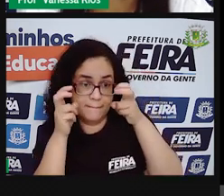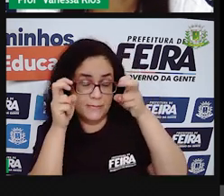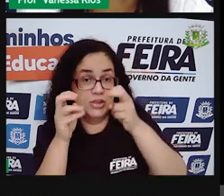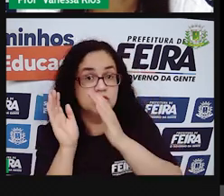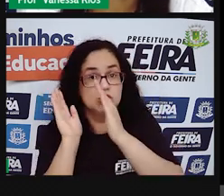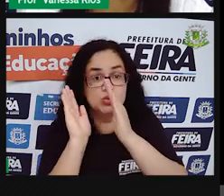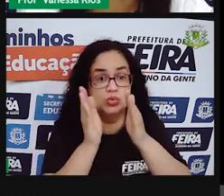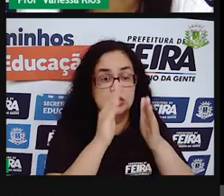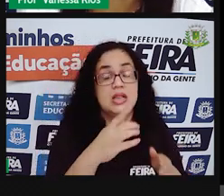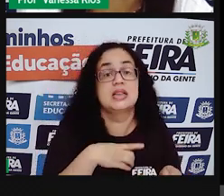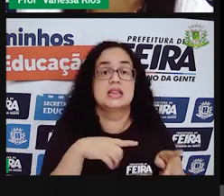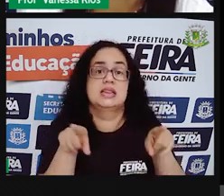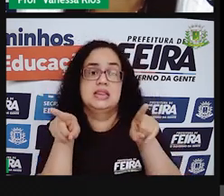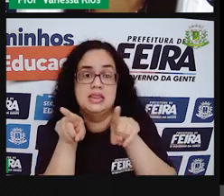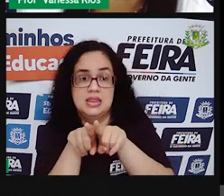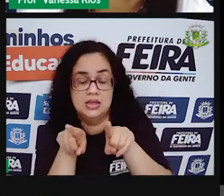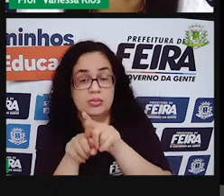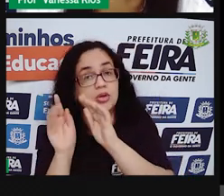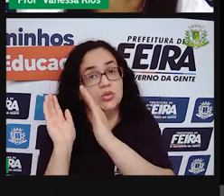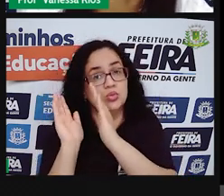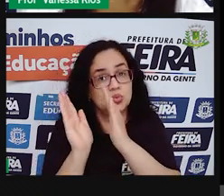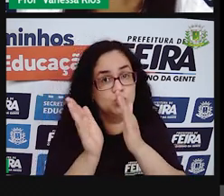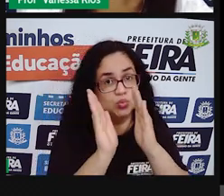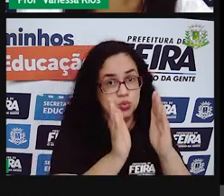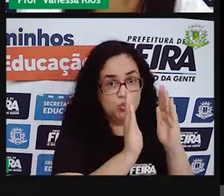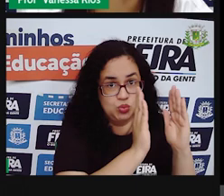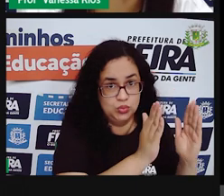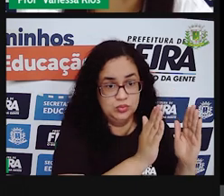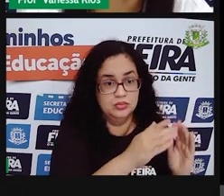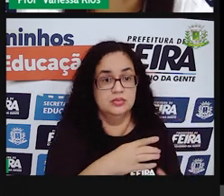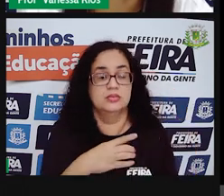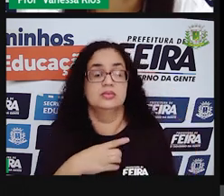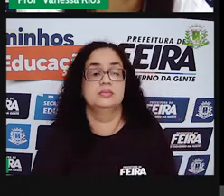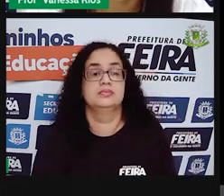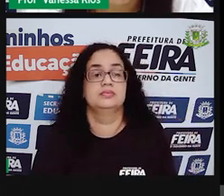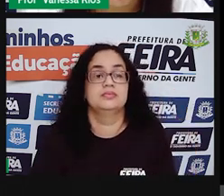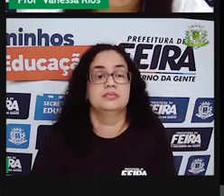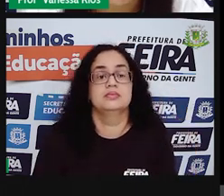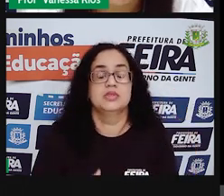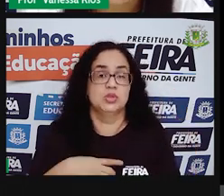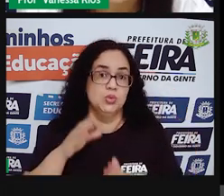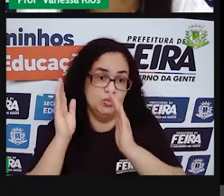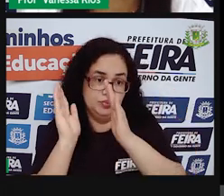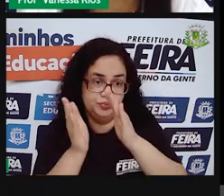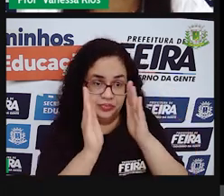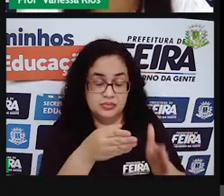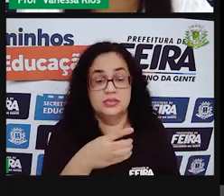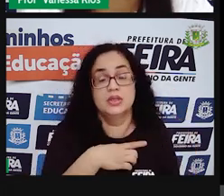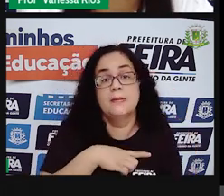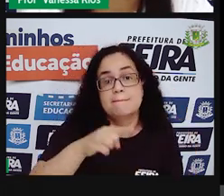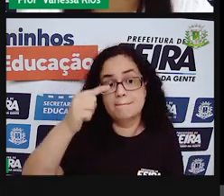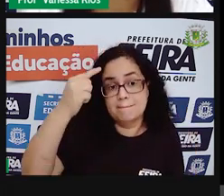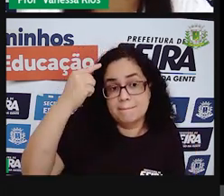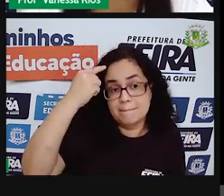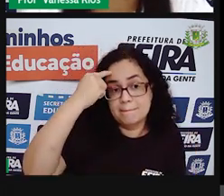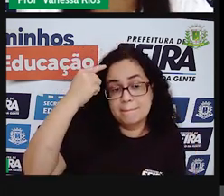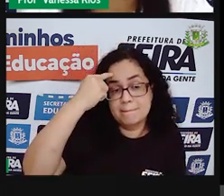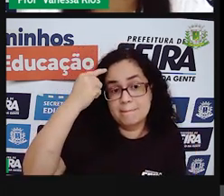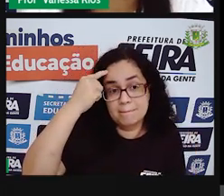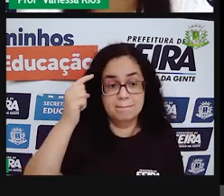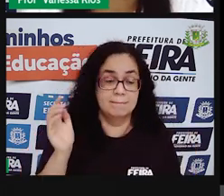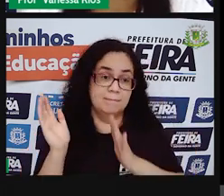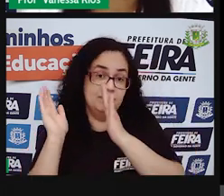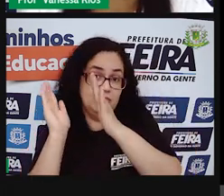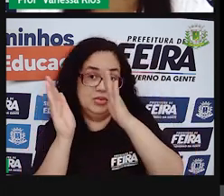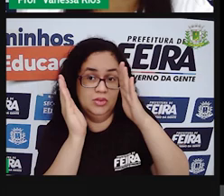sequências numéricas também obedecem uma regularidade, também seguem, né, uma ordem. Então, pensar aí, ó, na sequência